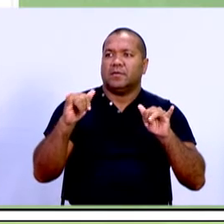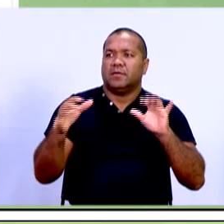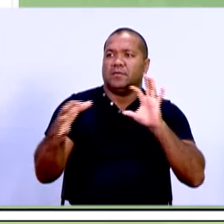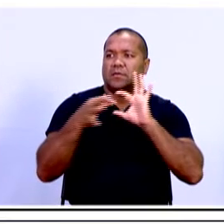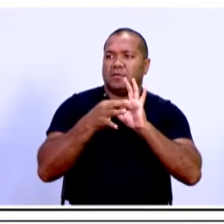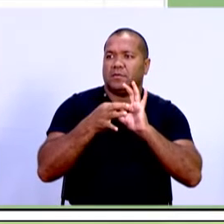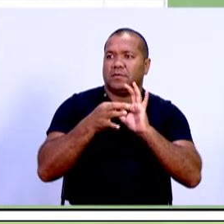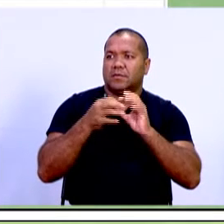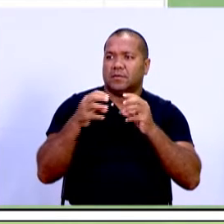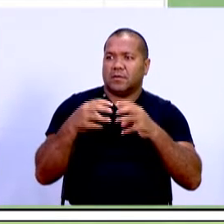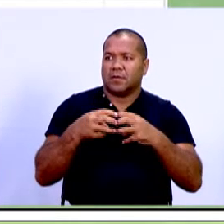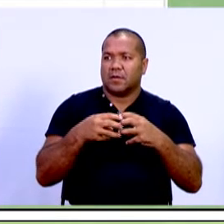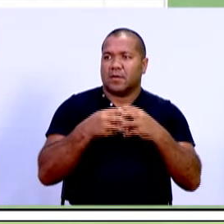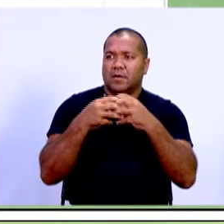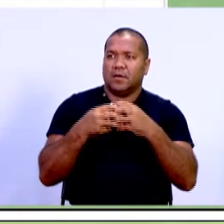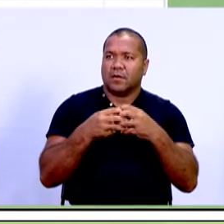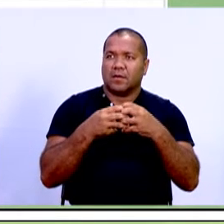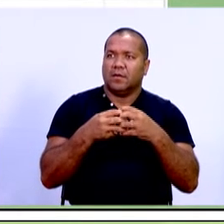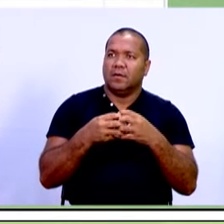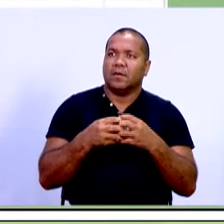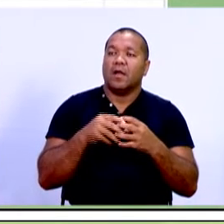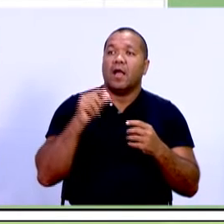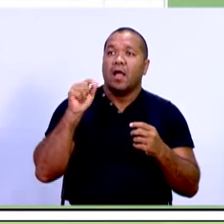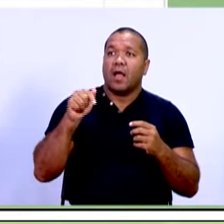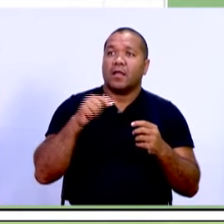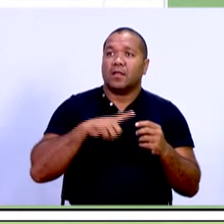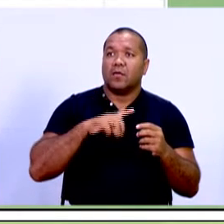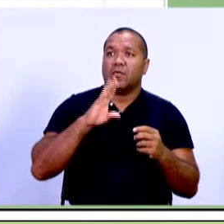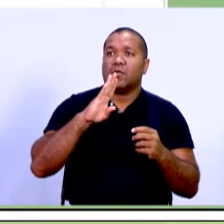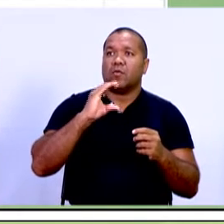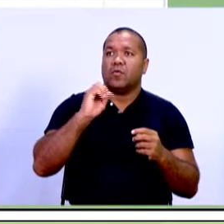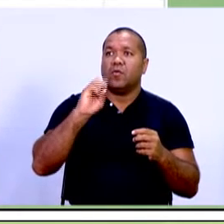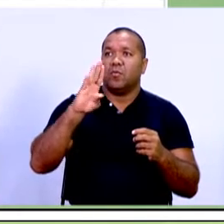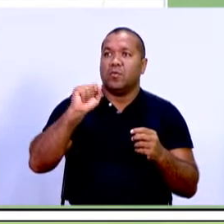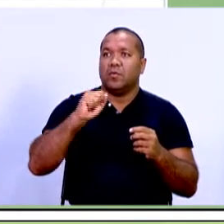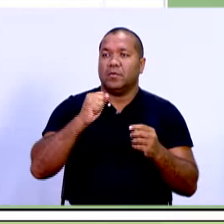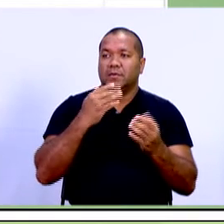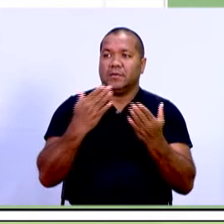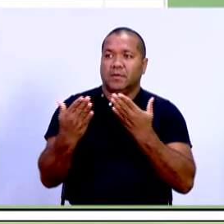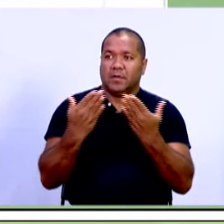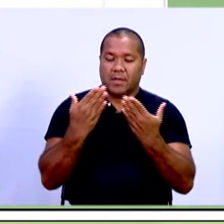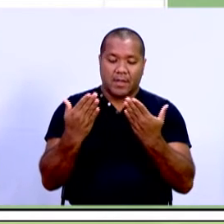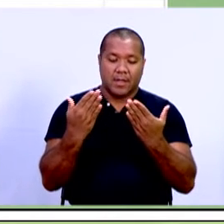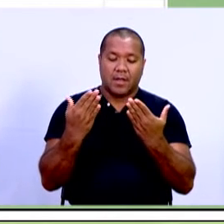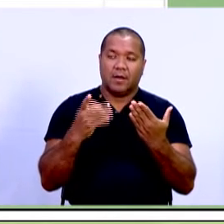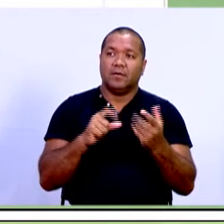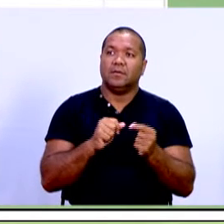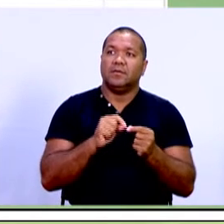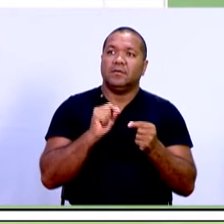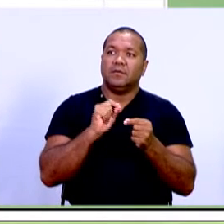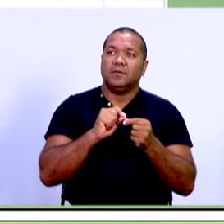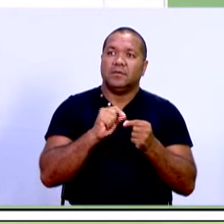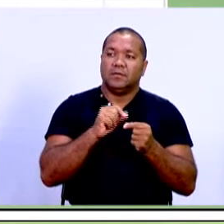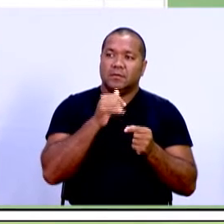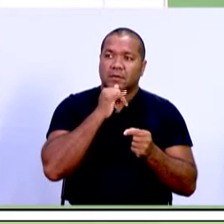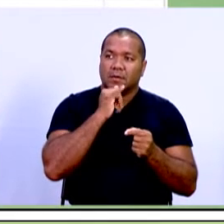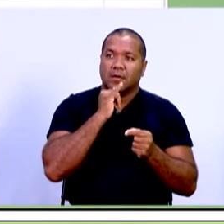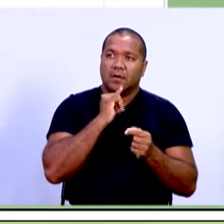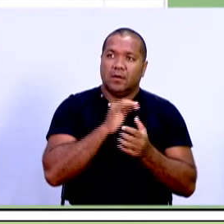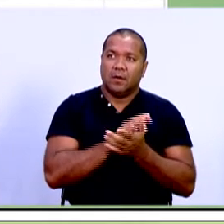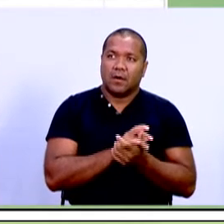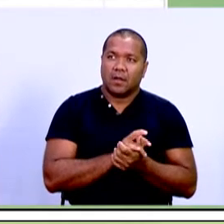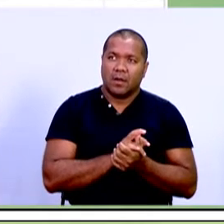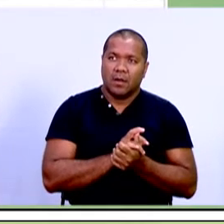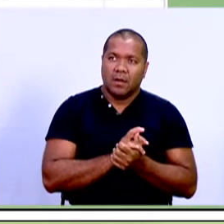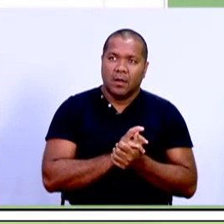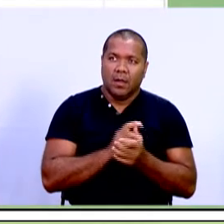à instituição. Aqui temos um cubo analítico. Então aqui a gente tem, nesse exemplo, nessa